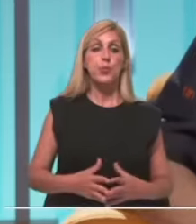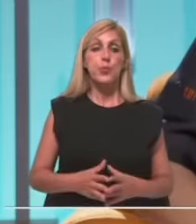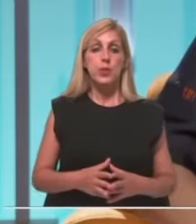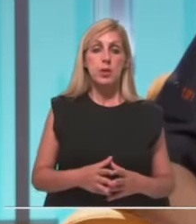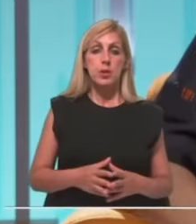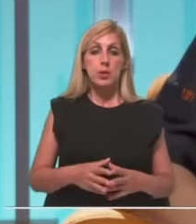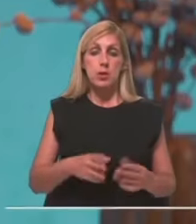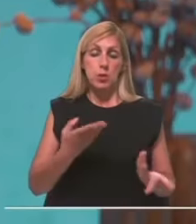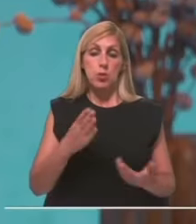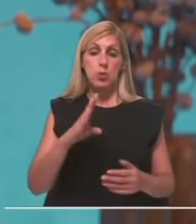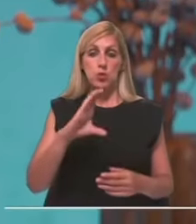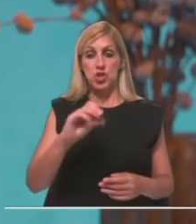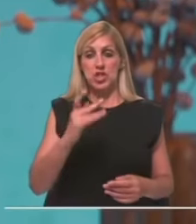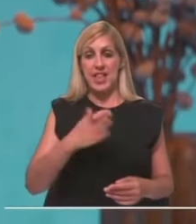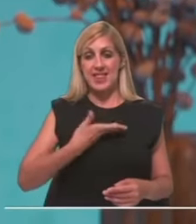Tchadeca.